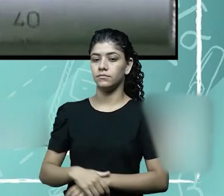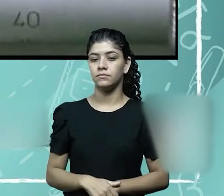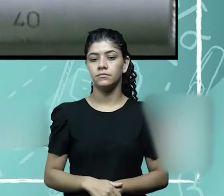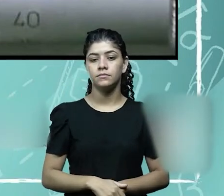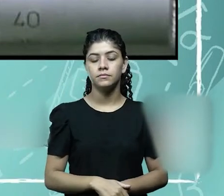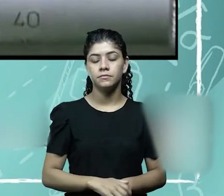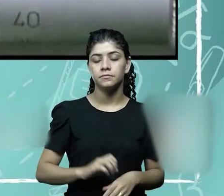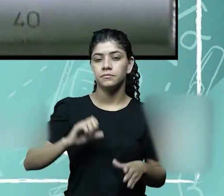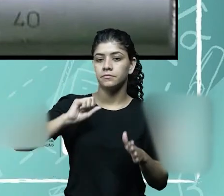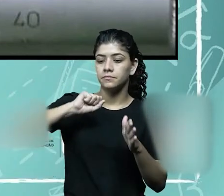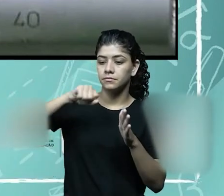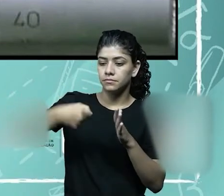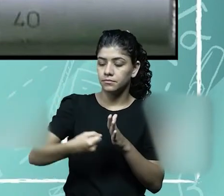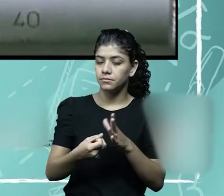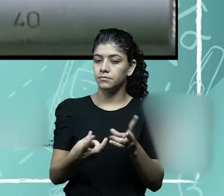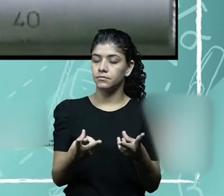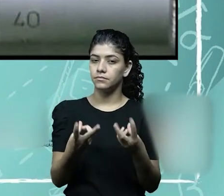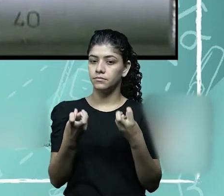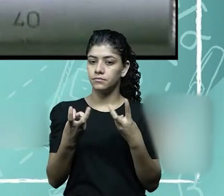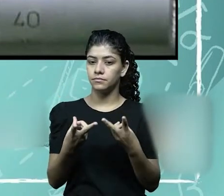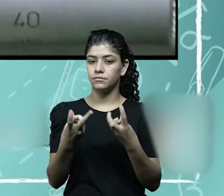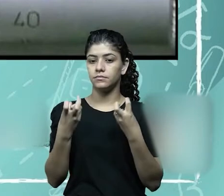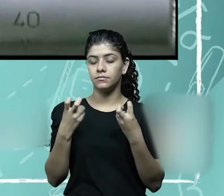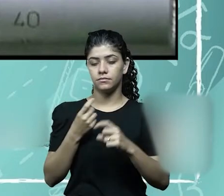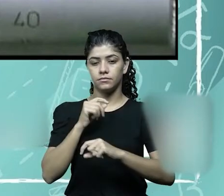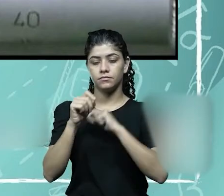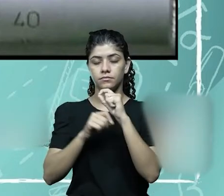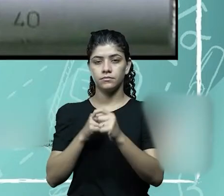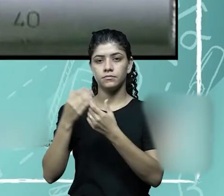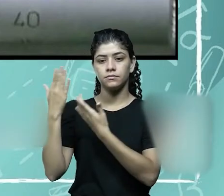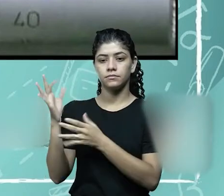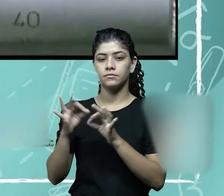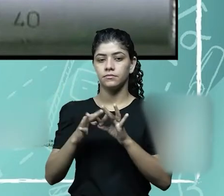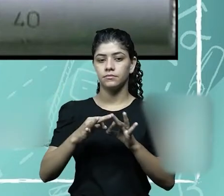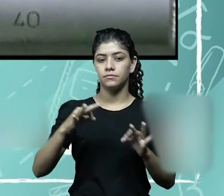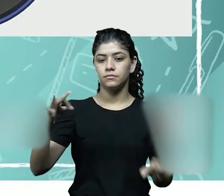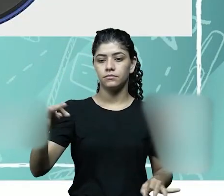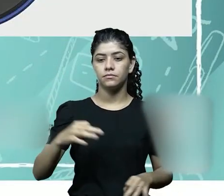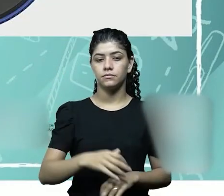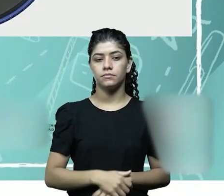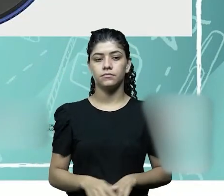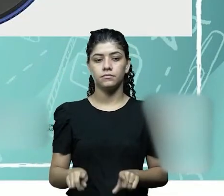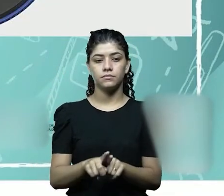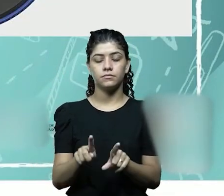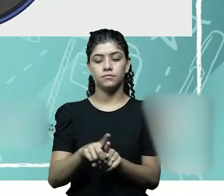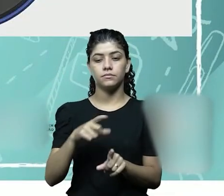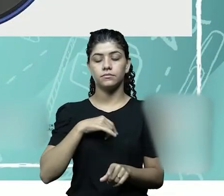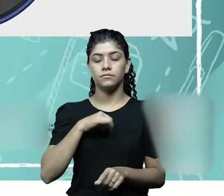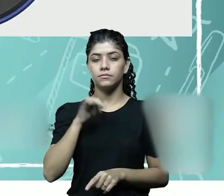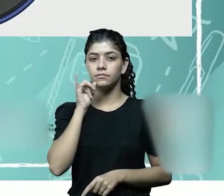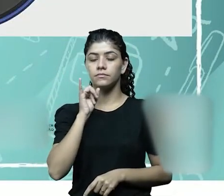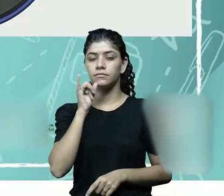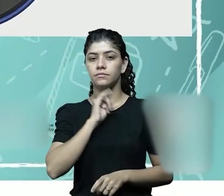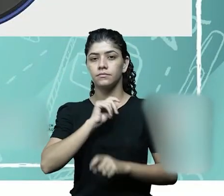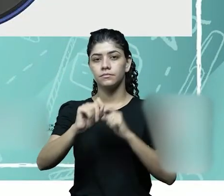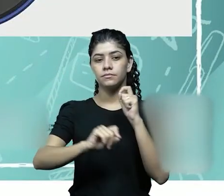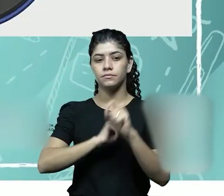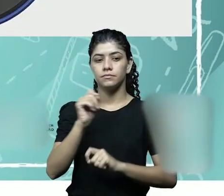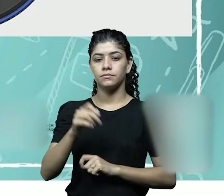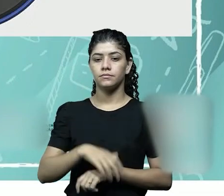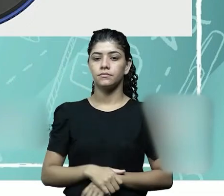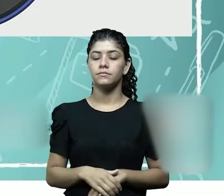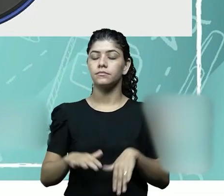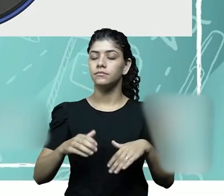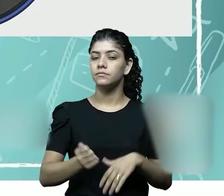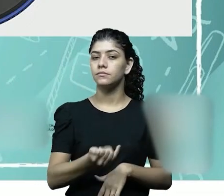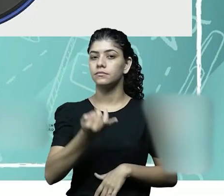um tambor, tá, sendo observado para a leitura de uma medida. Aqui nós temos alguns exemplos de